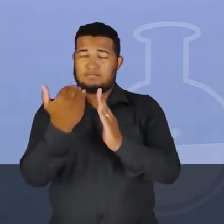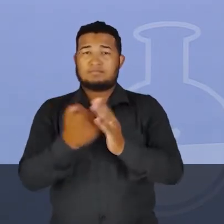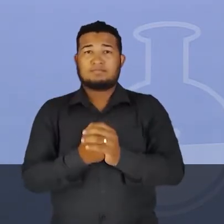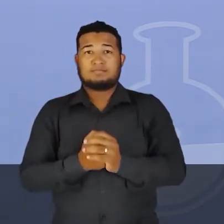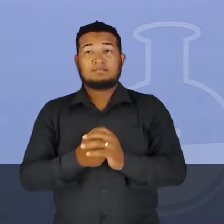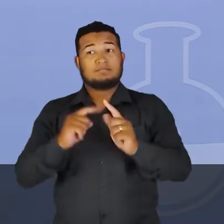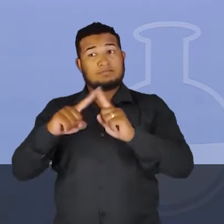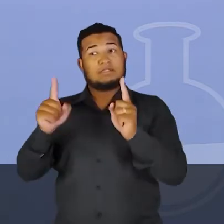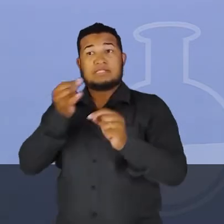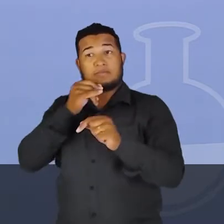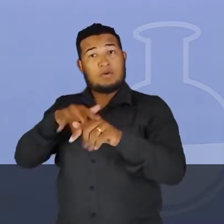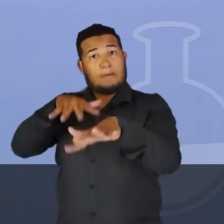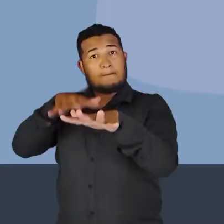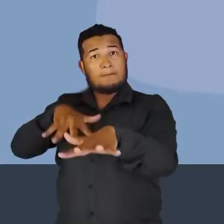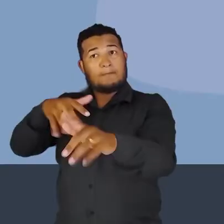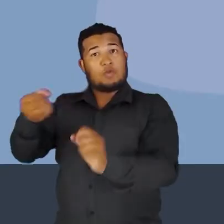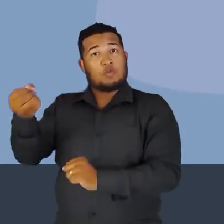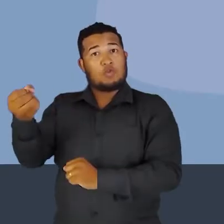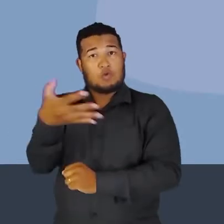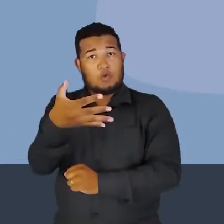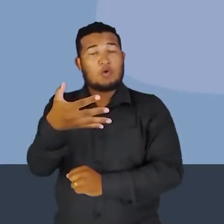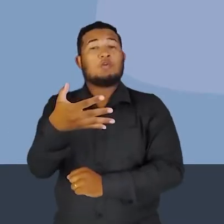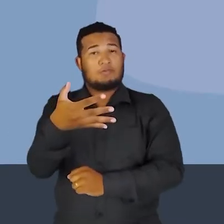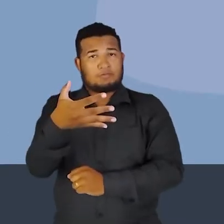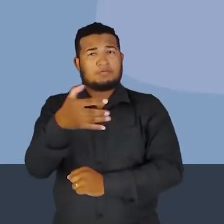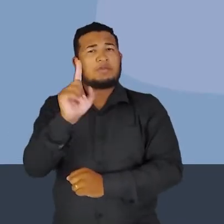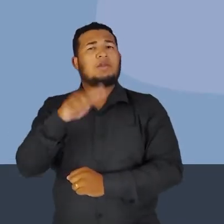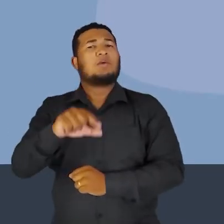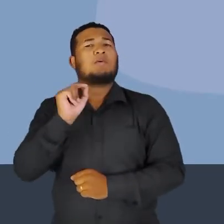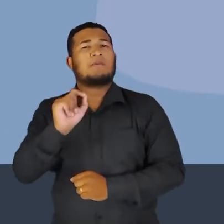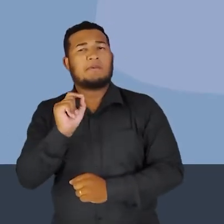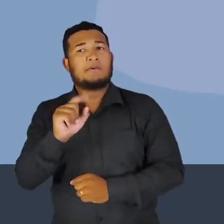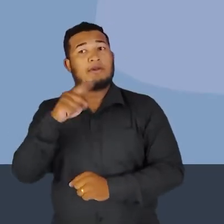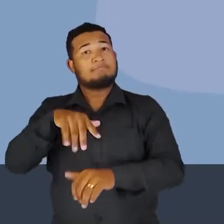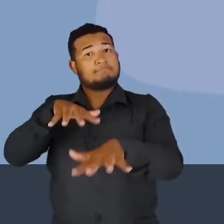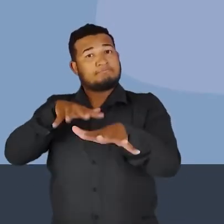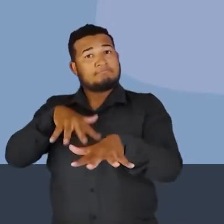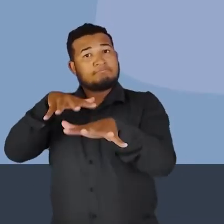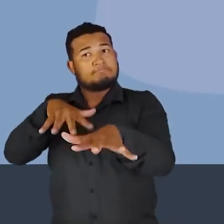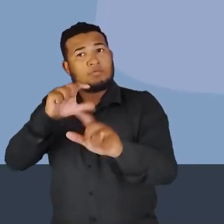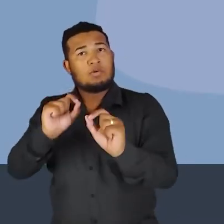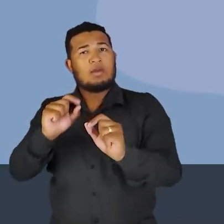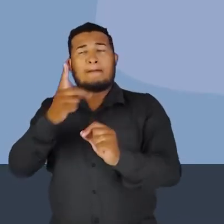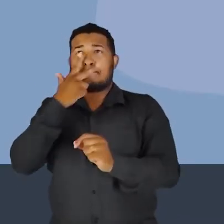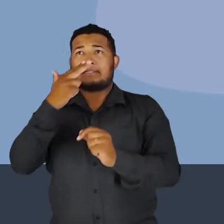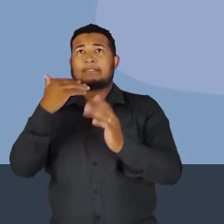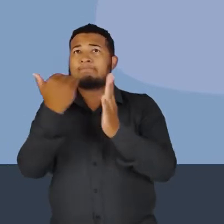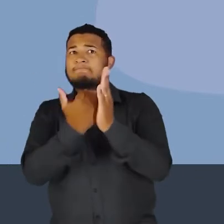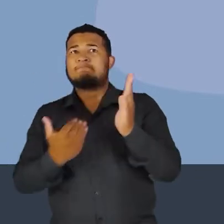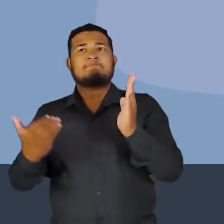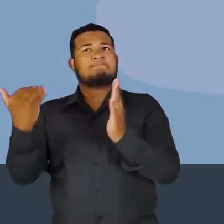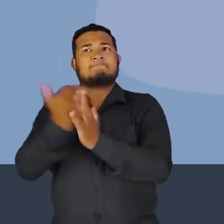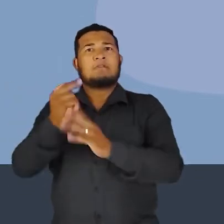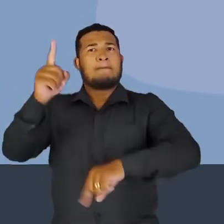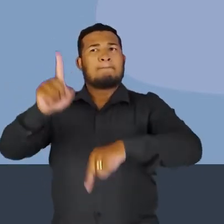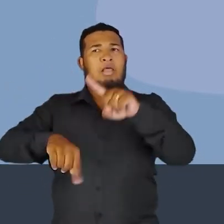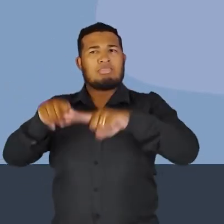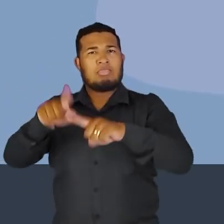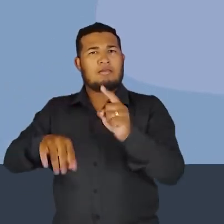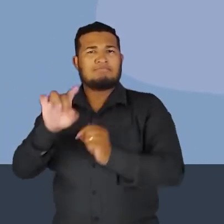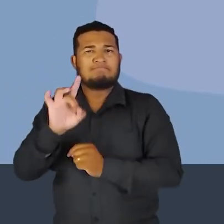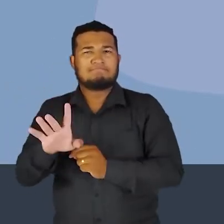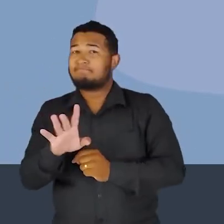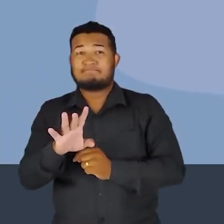os movimentos novos, vem comigo aqui no slide para você ver, são movimentos que vão para além dessas questões materiais,